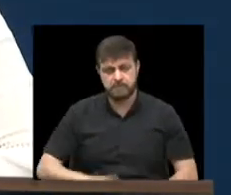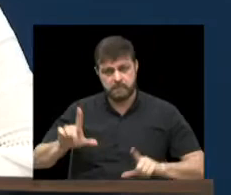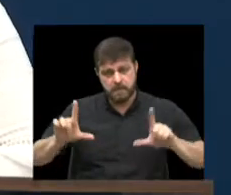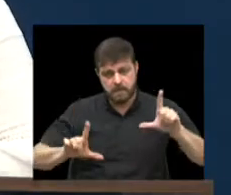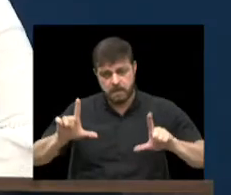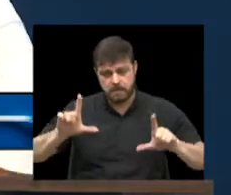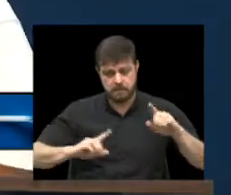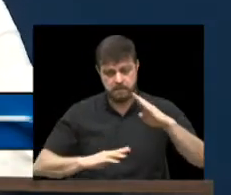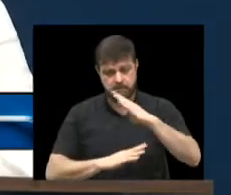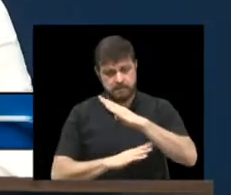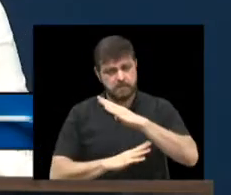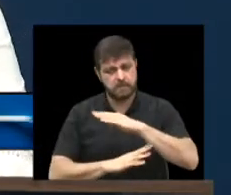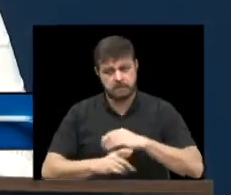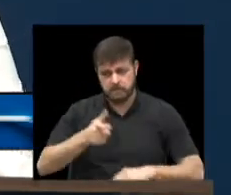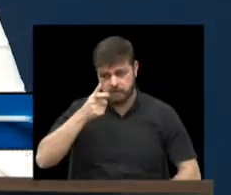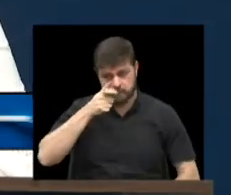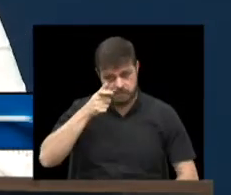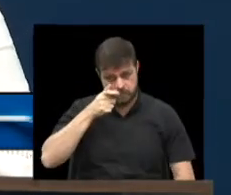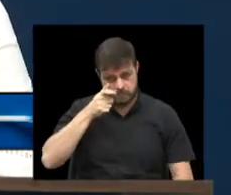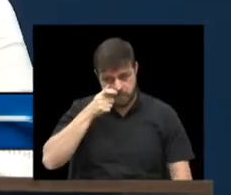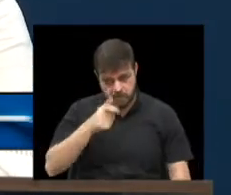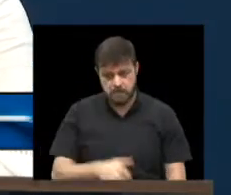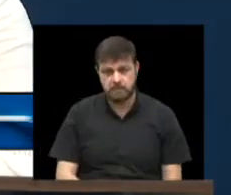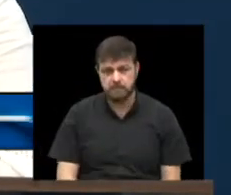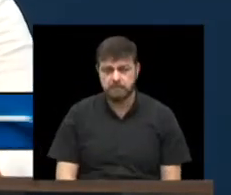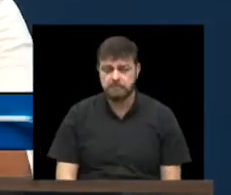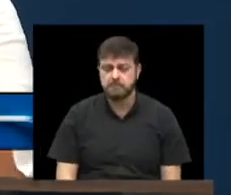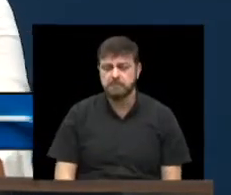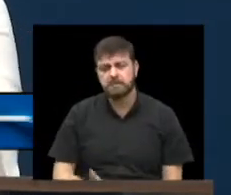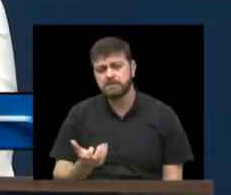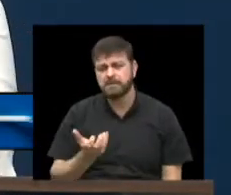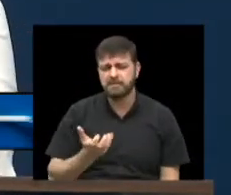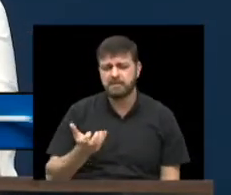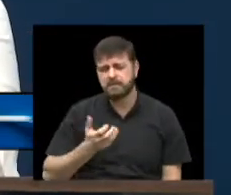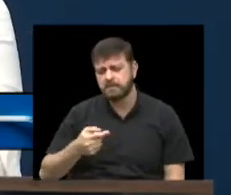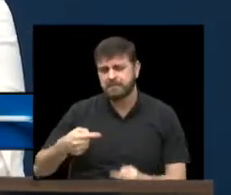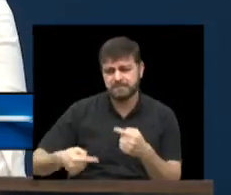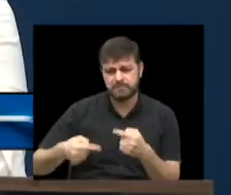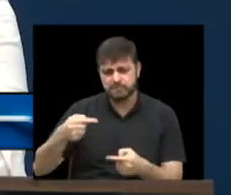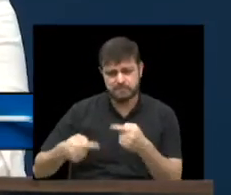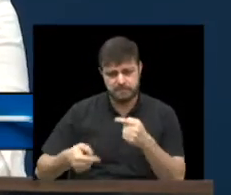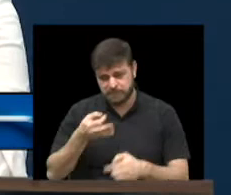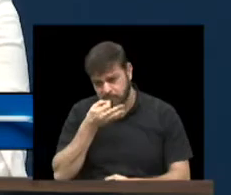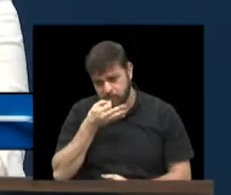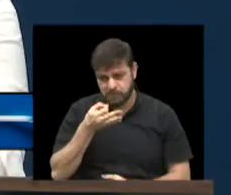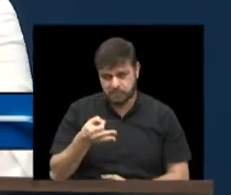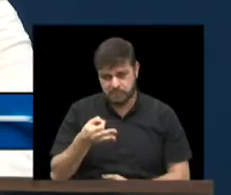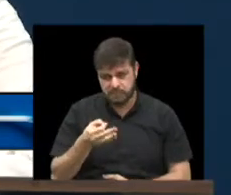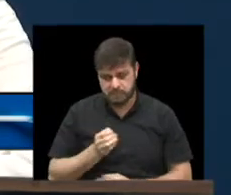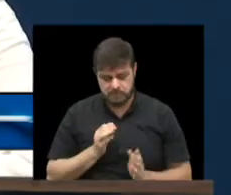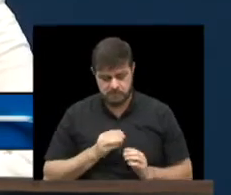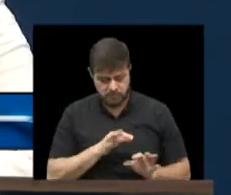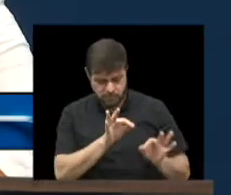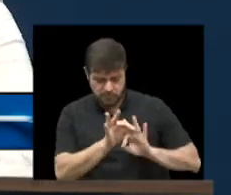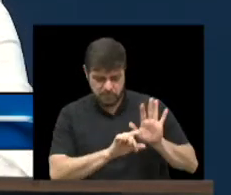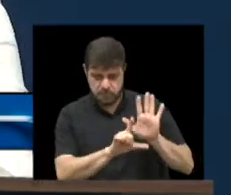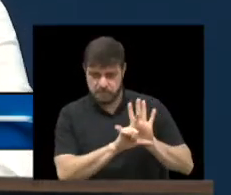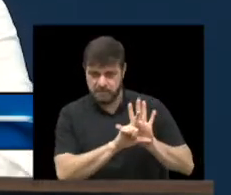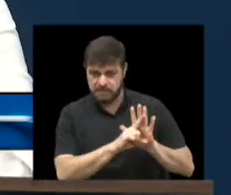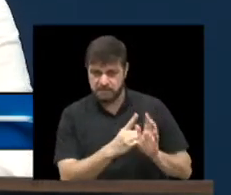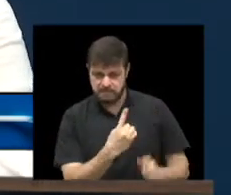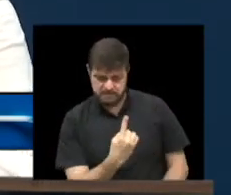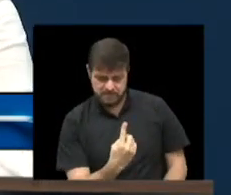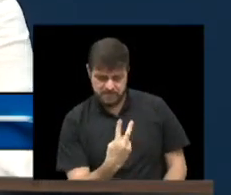nos assiste pela TV, eu gostaria de discutir esse projeto, PL